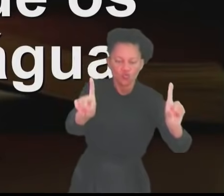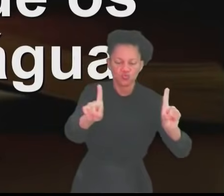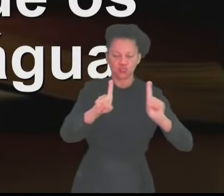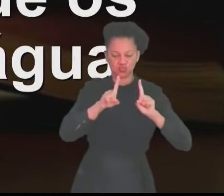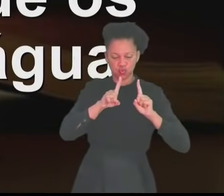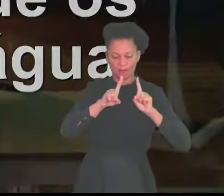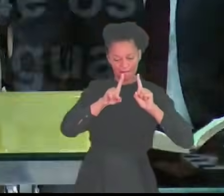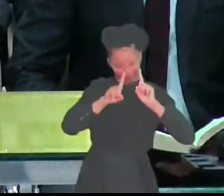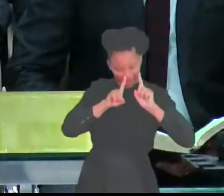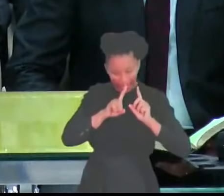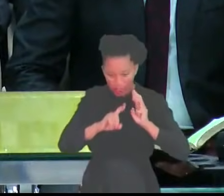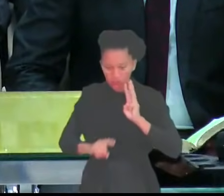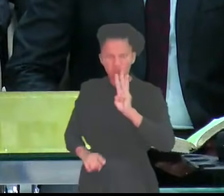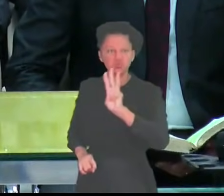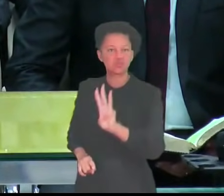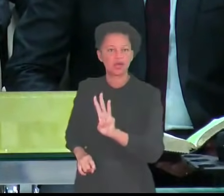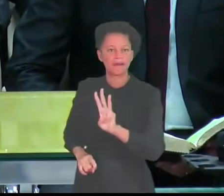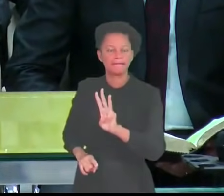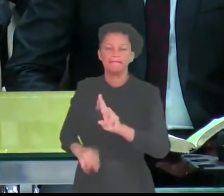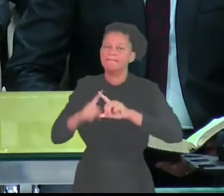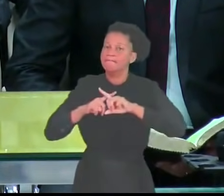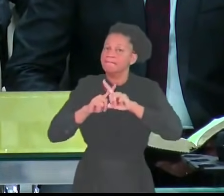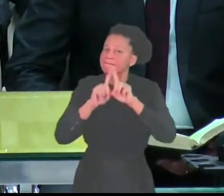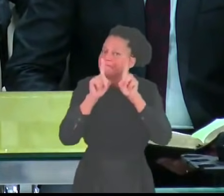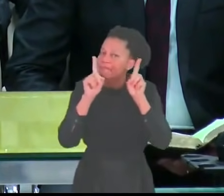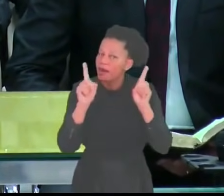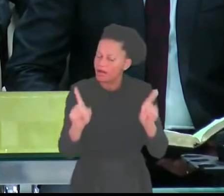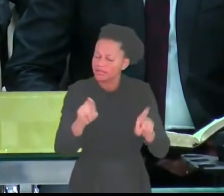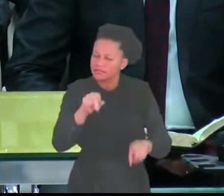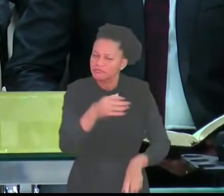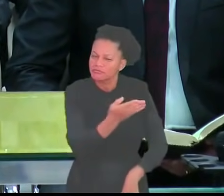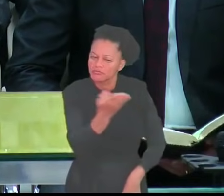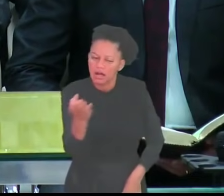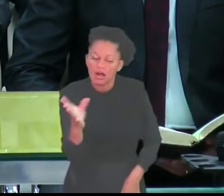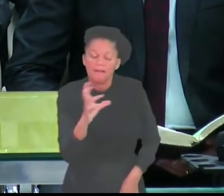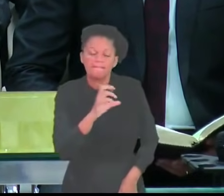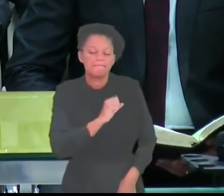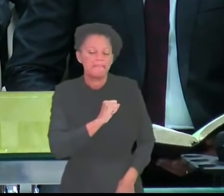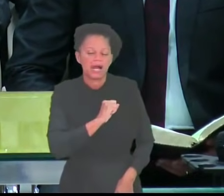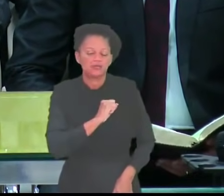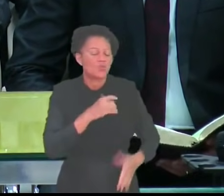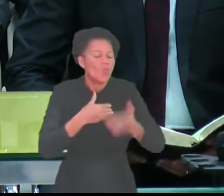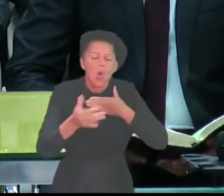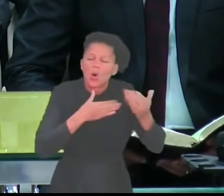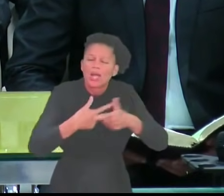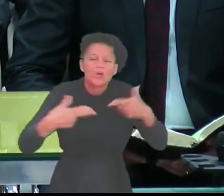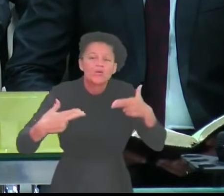irmãos amados, todo empreendimento nós devemos convidar primeiro o Senhor.